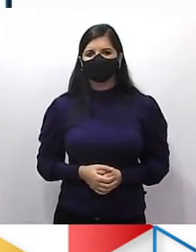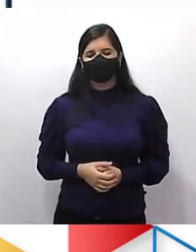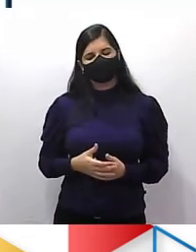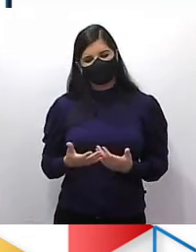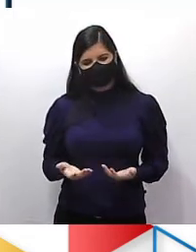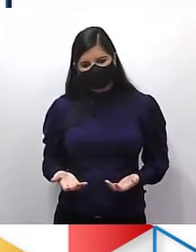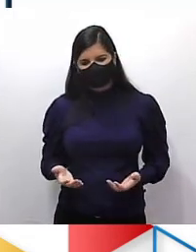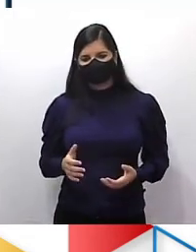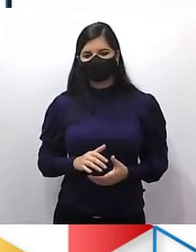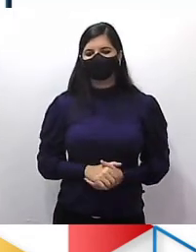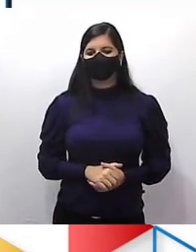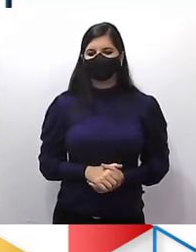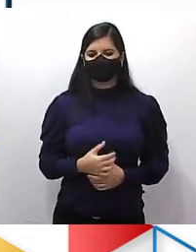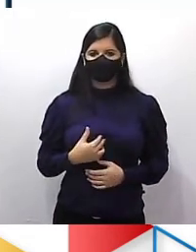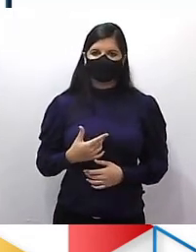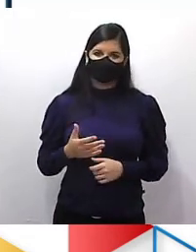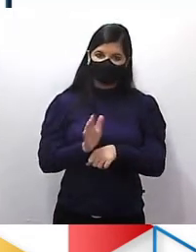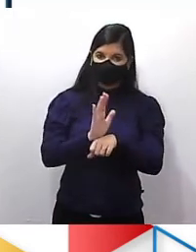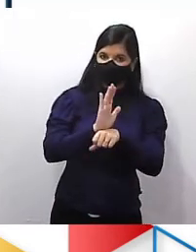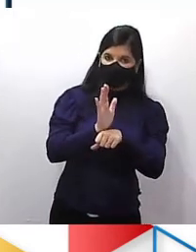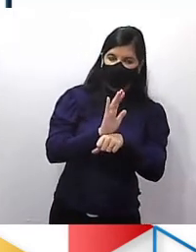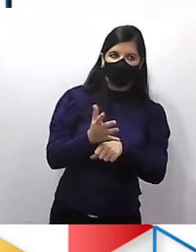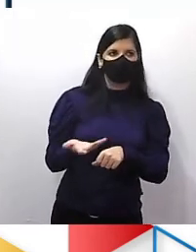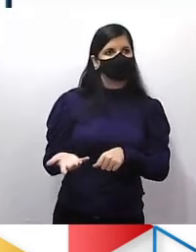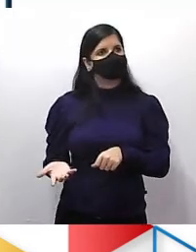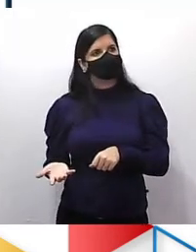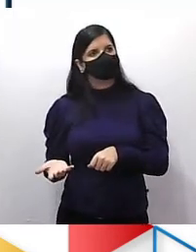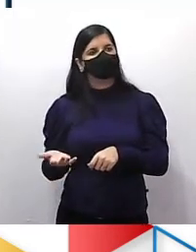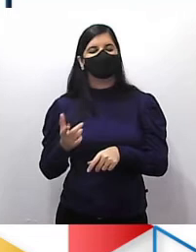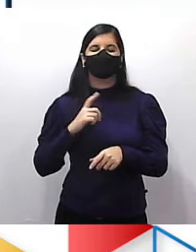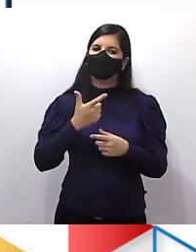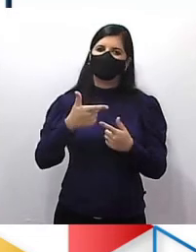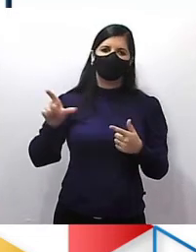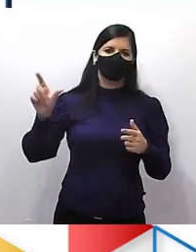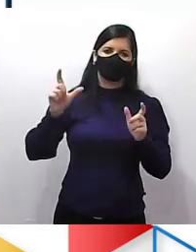go to the cinema. Vou para o cinema ou